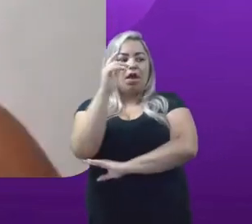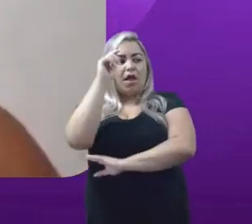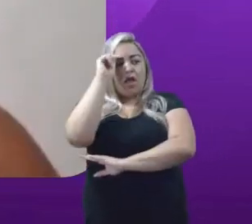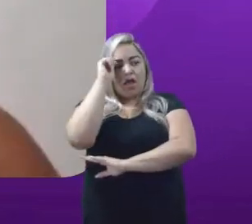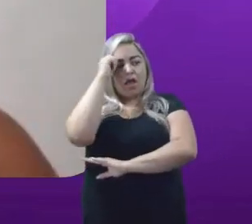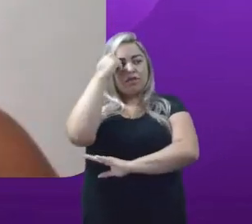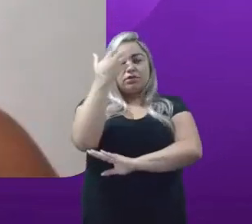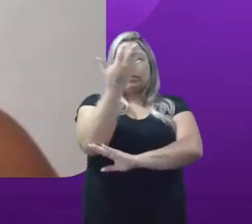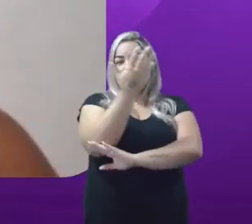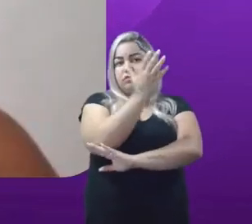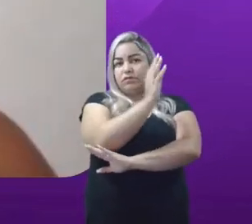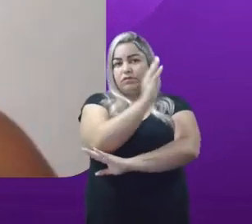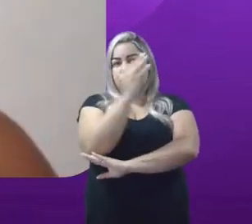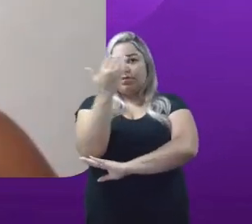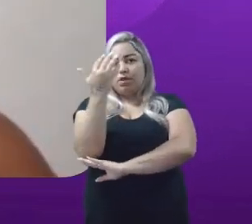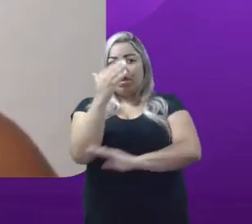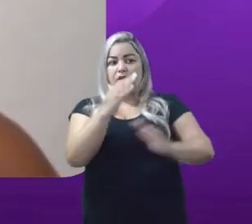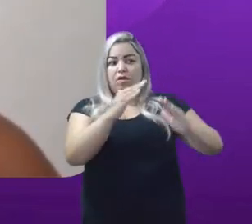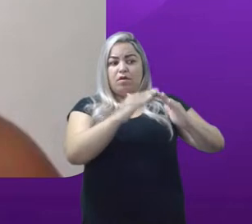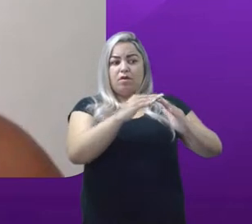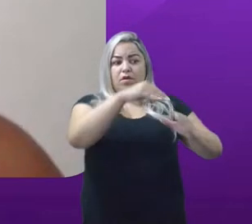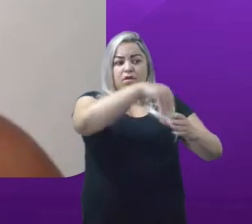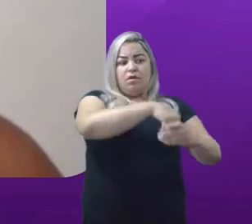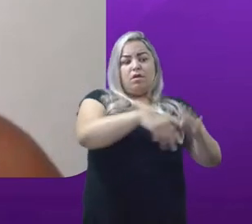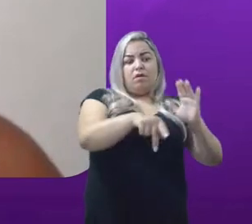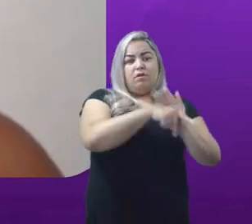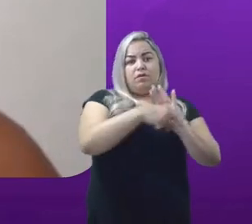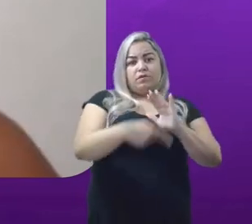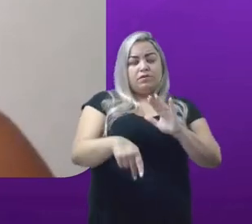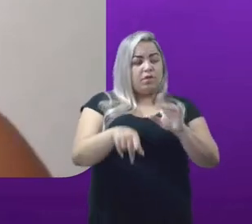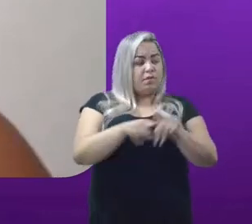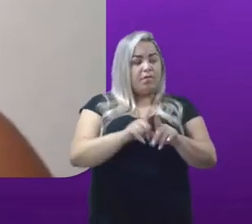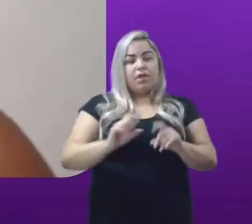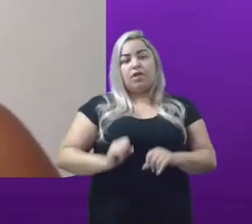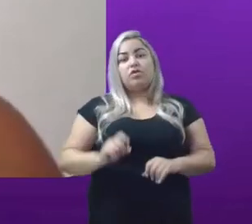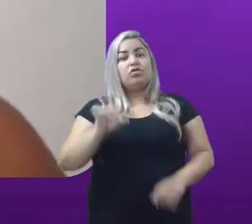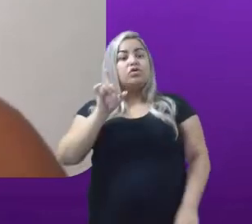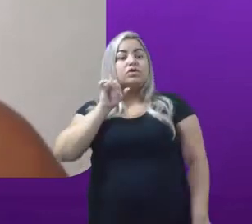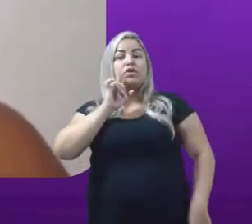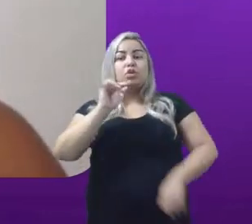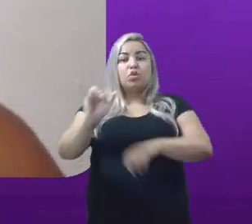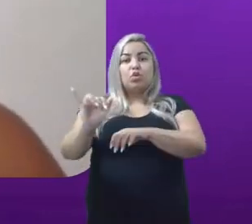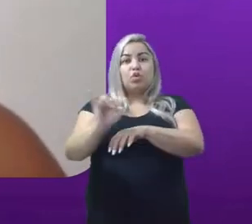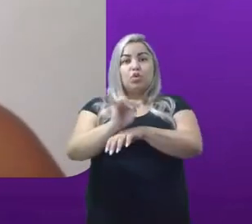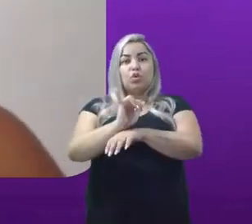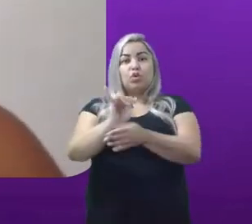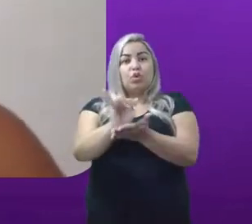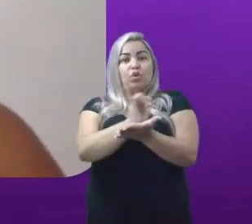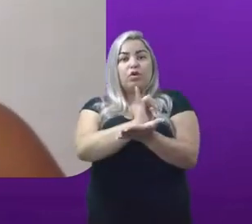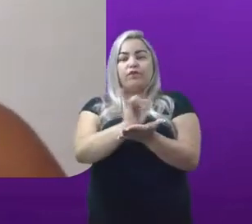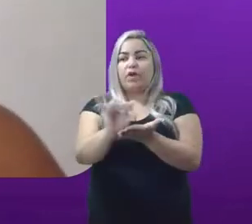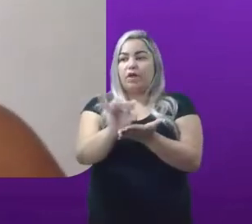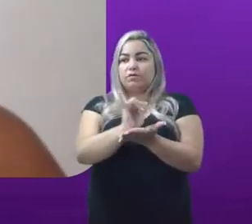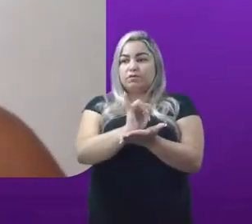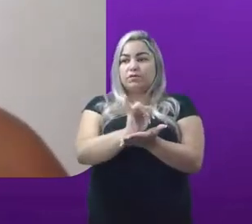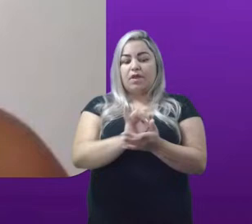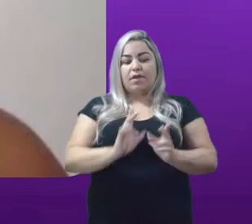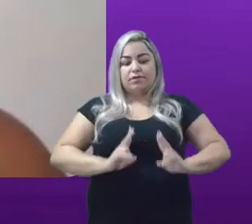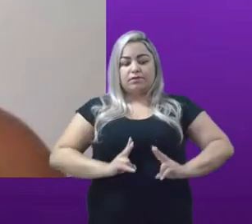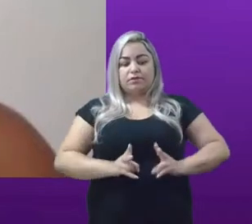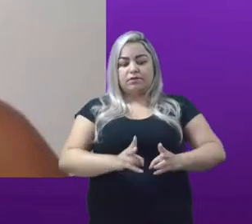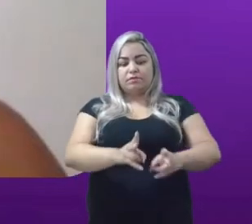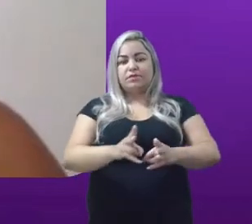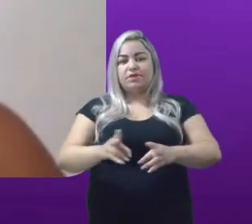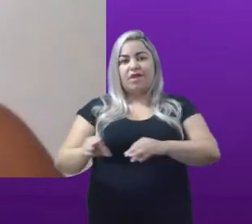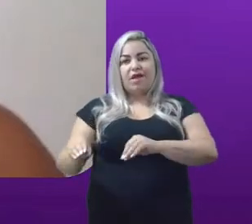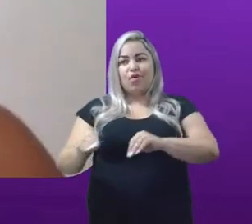Porque alguns moradores de áreas de periferia, né, de Nova York, percebem que sempre estão